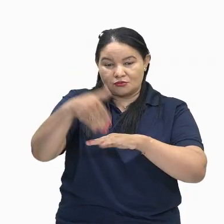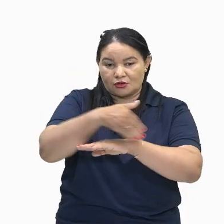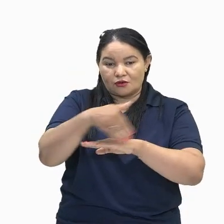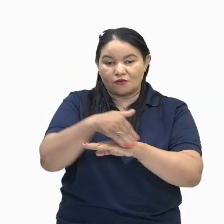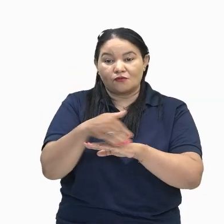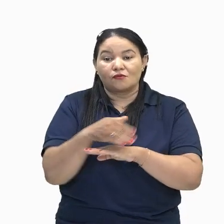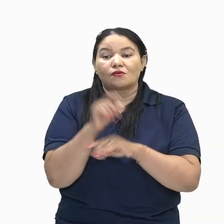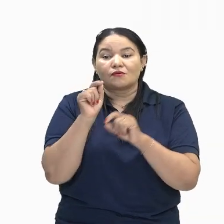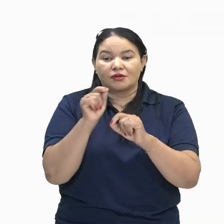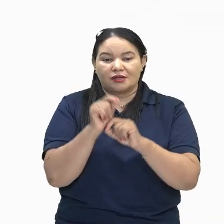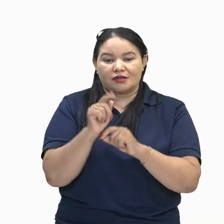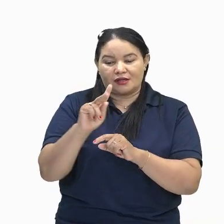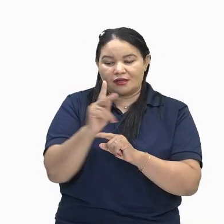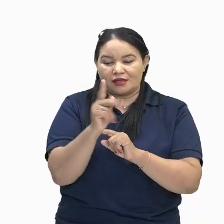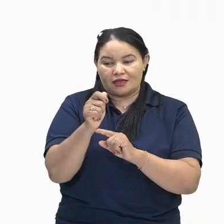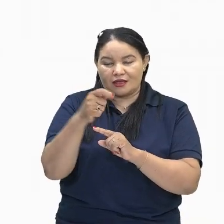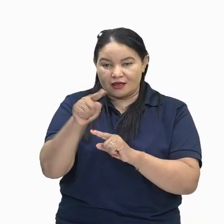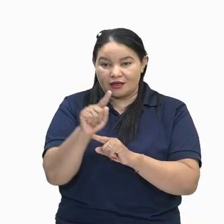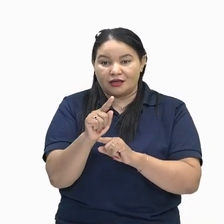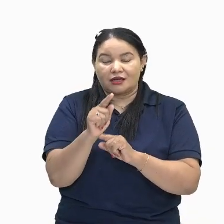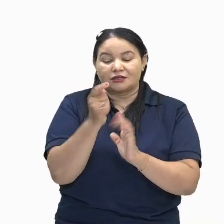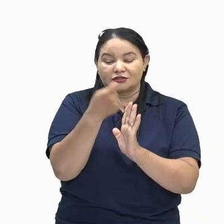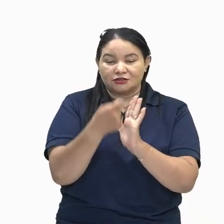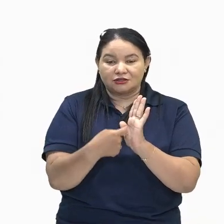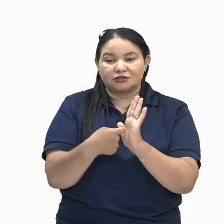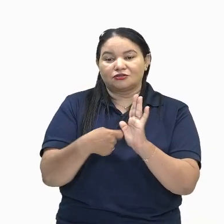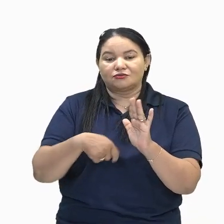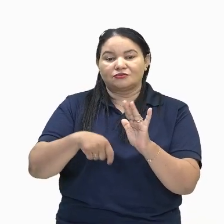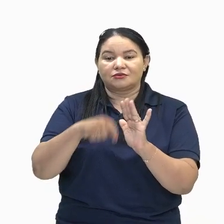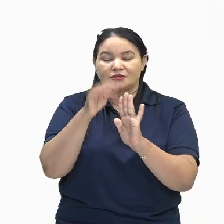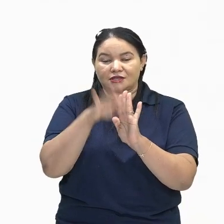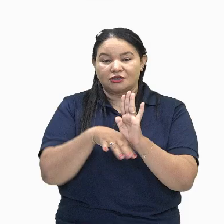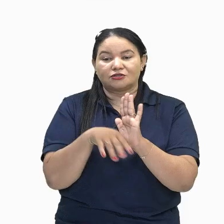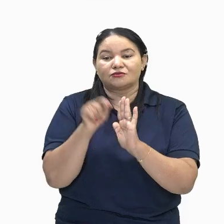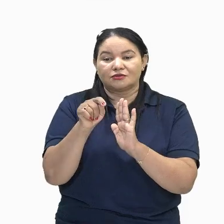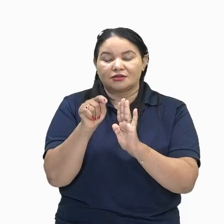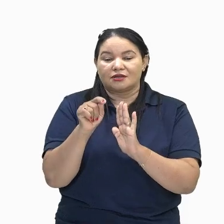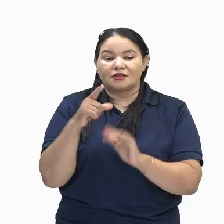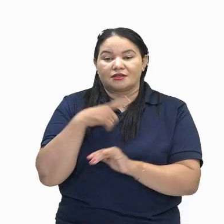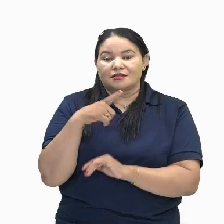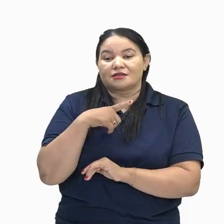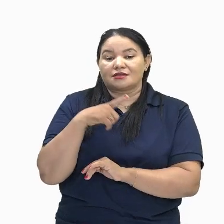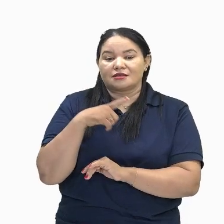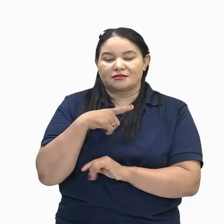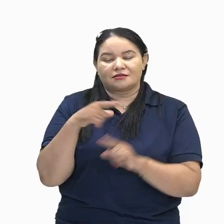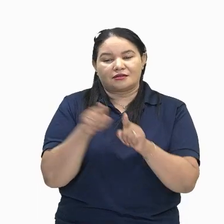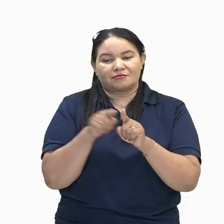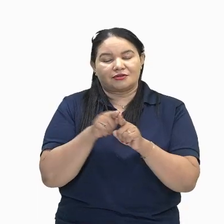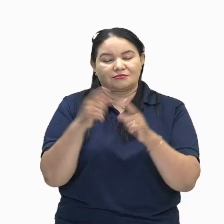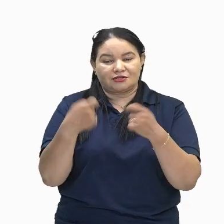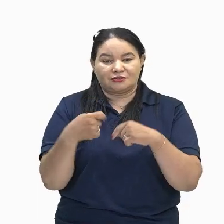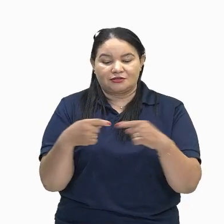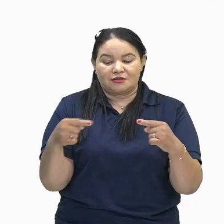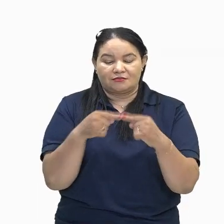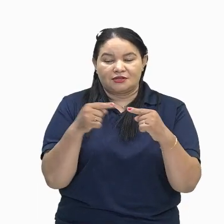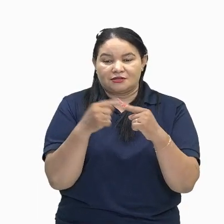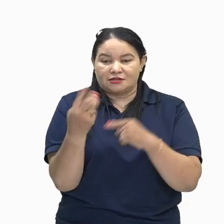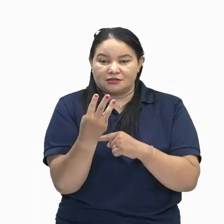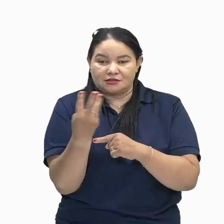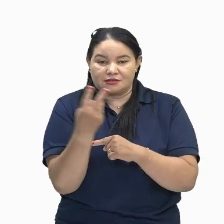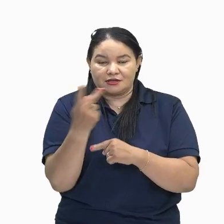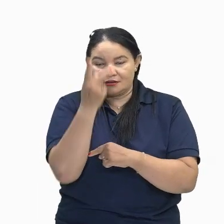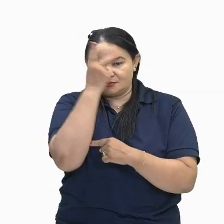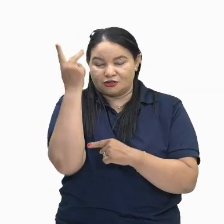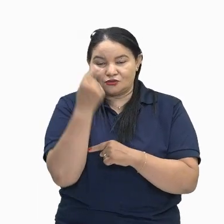foi escrito ali no texto, perceba que com essa ideia de existir, ele é um verbo impessoal, então também fica na terceira pessoa do